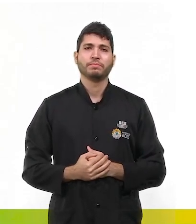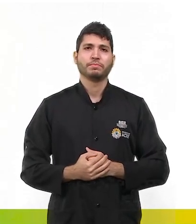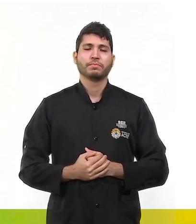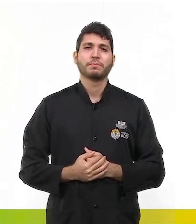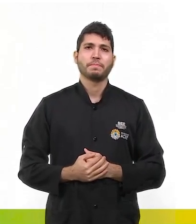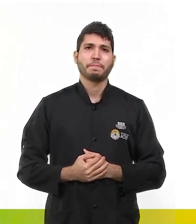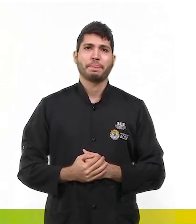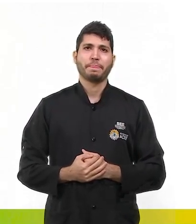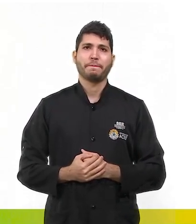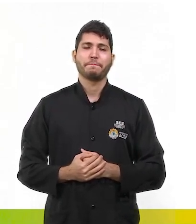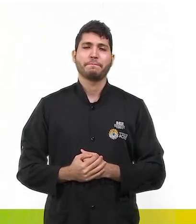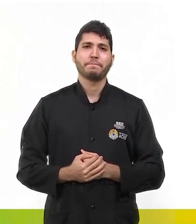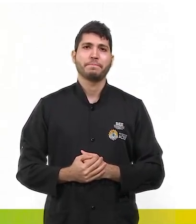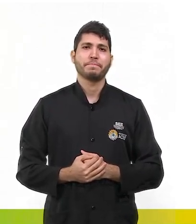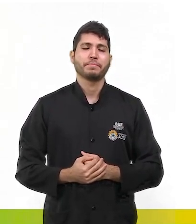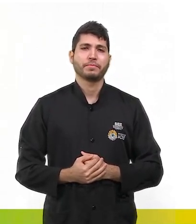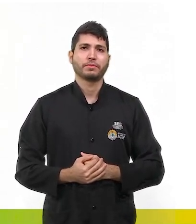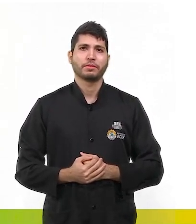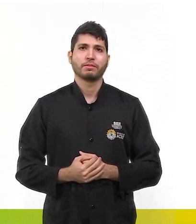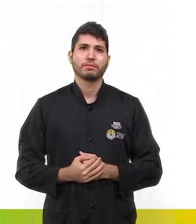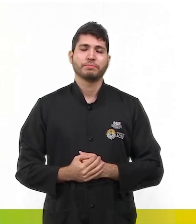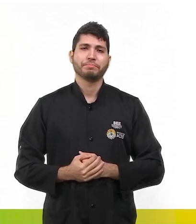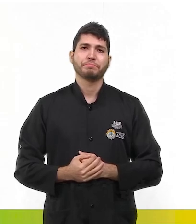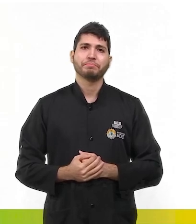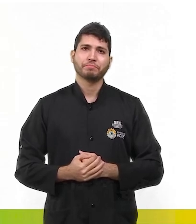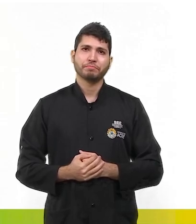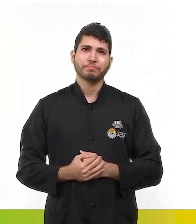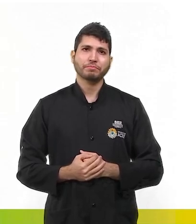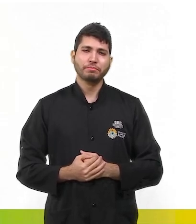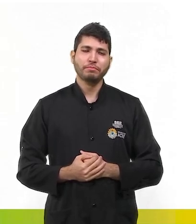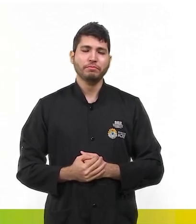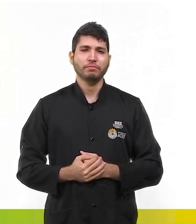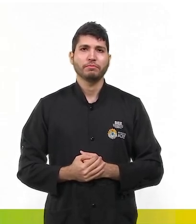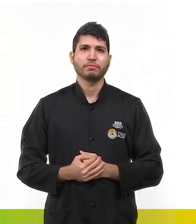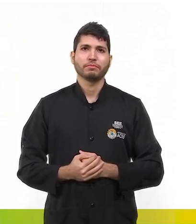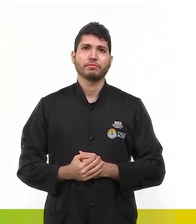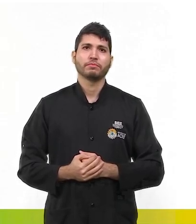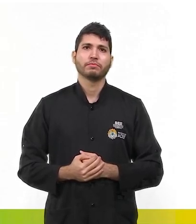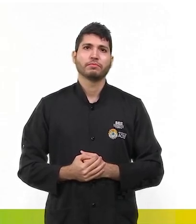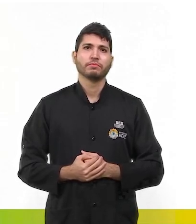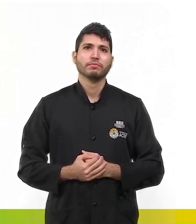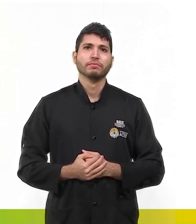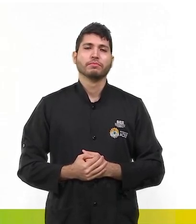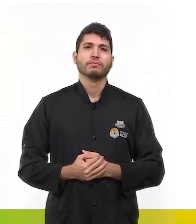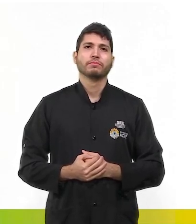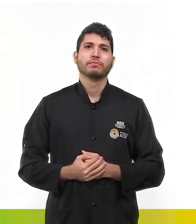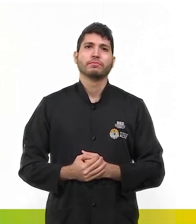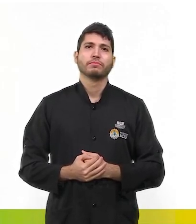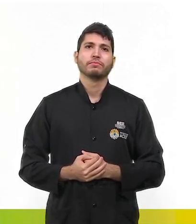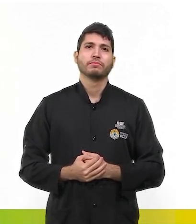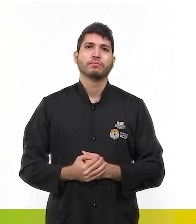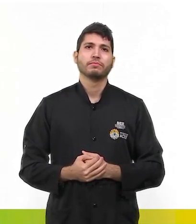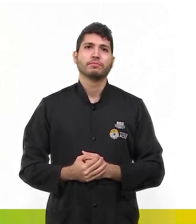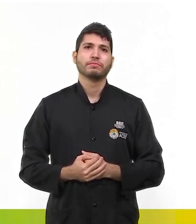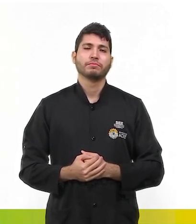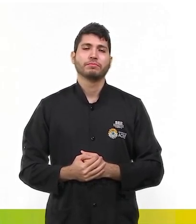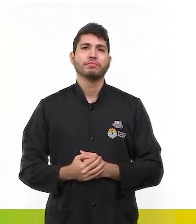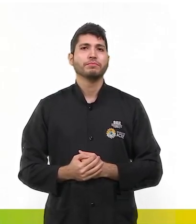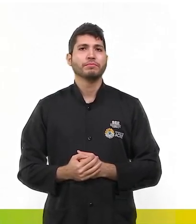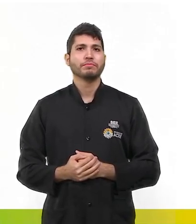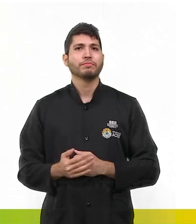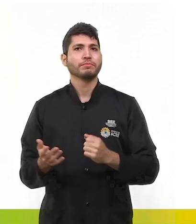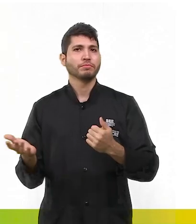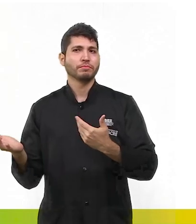ela representa, do que foi aí todos esses conceitos que a gente aprendeu. Vamos lá? Atividade na tela,